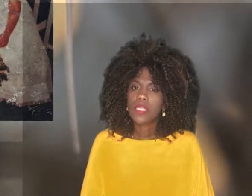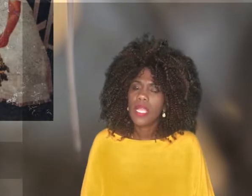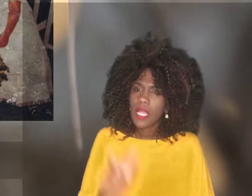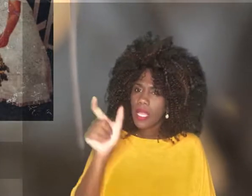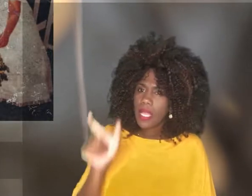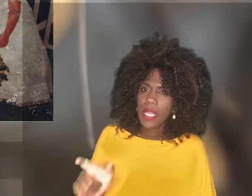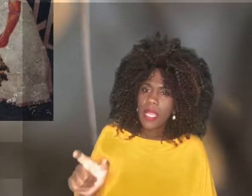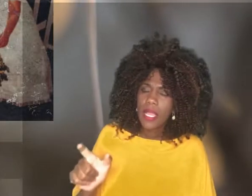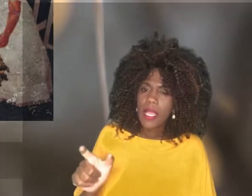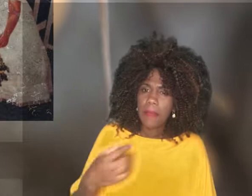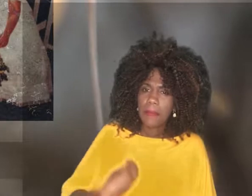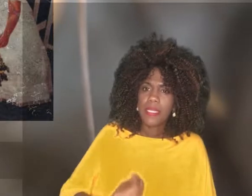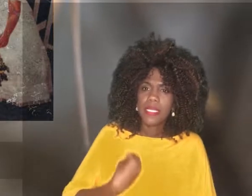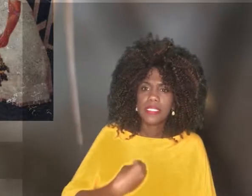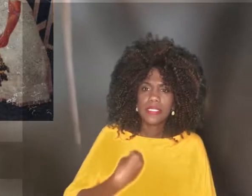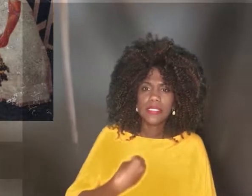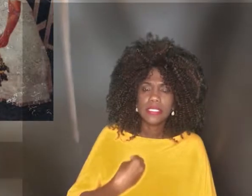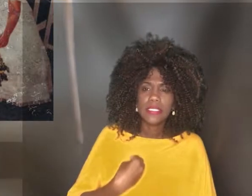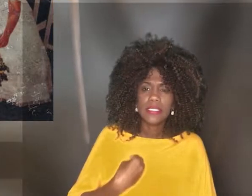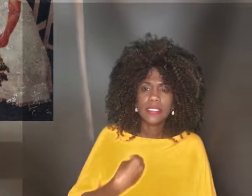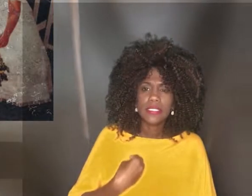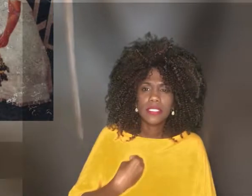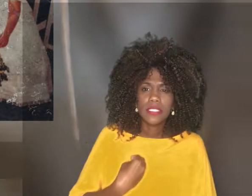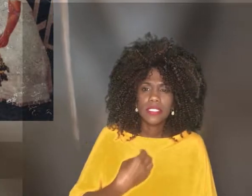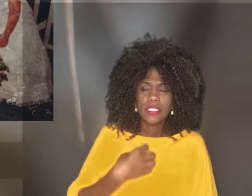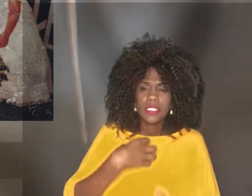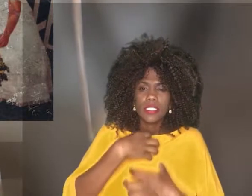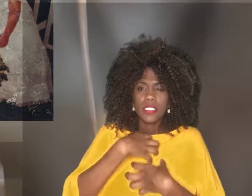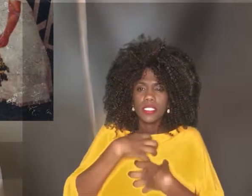a presença da espiritualidade dela,